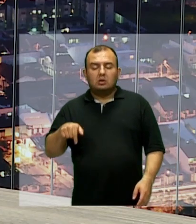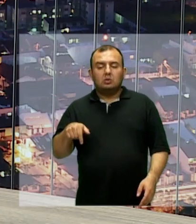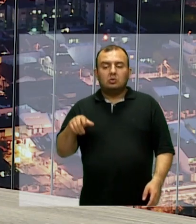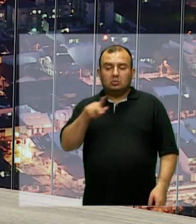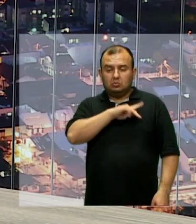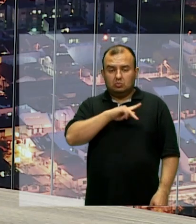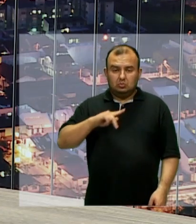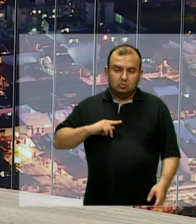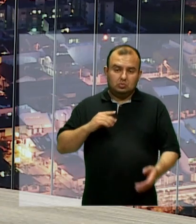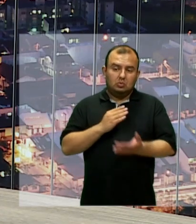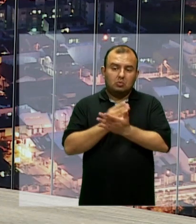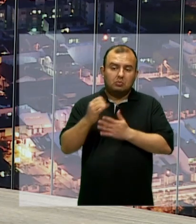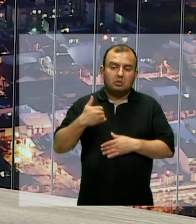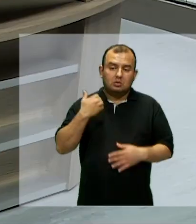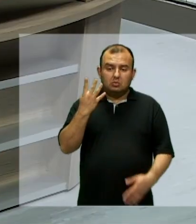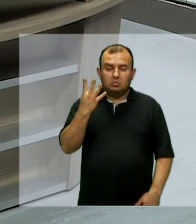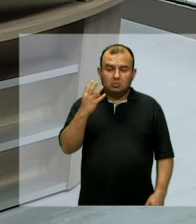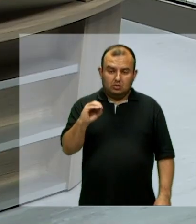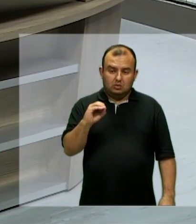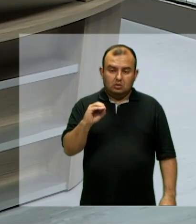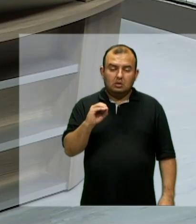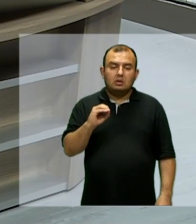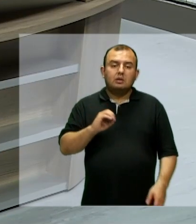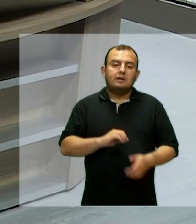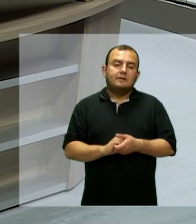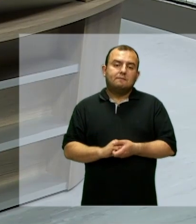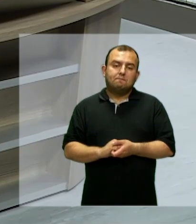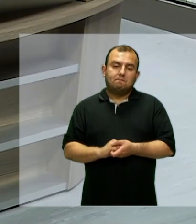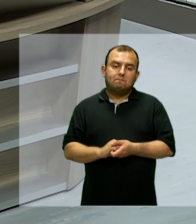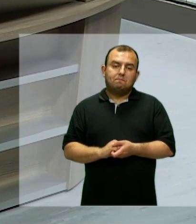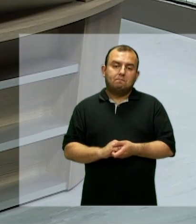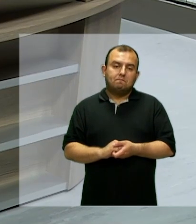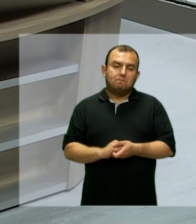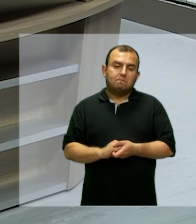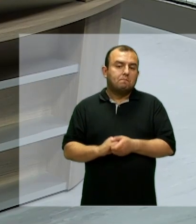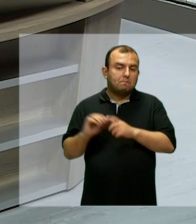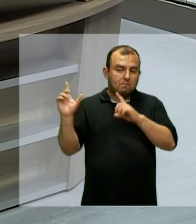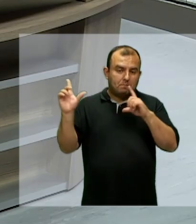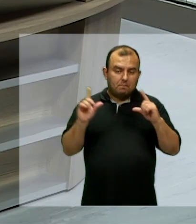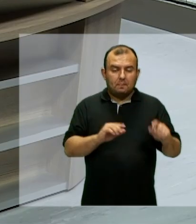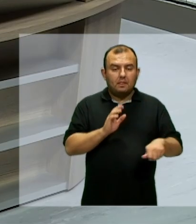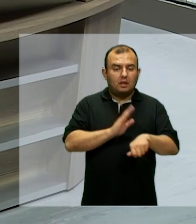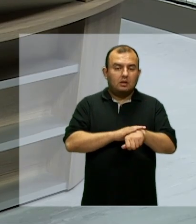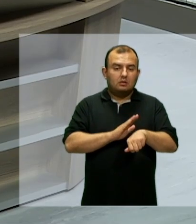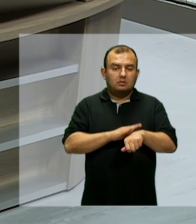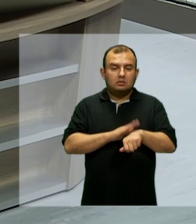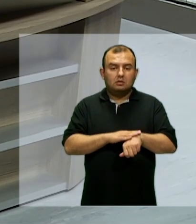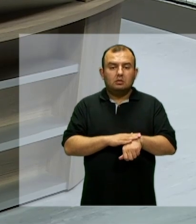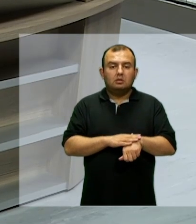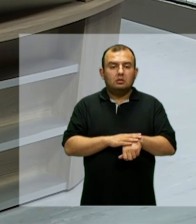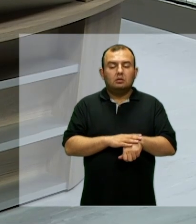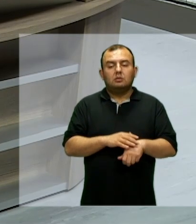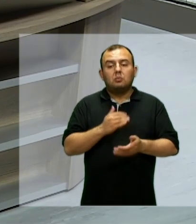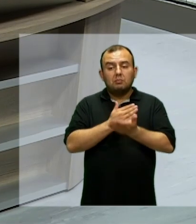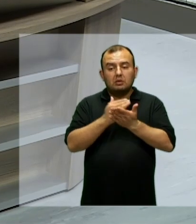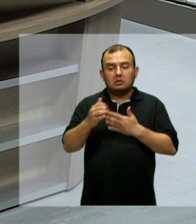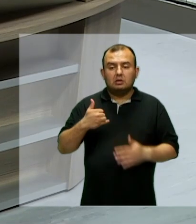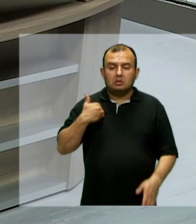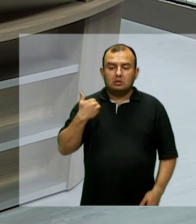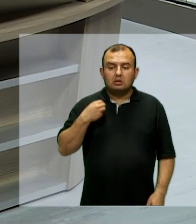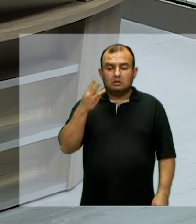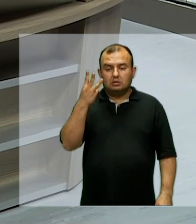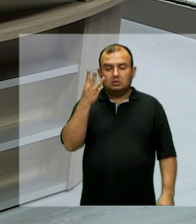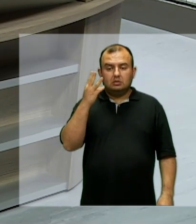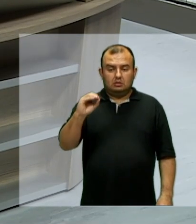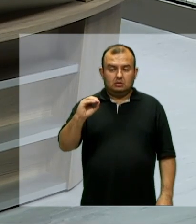a partir dos 40 anos, né, seja baixado esse tempo para 30. Eu não sei